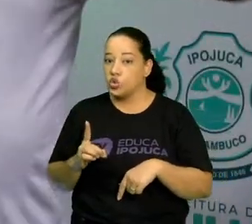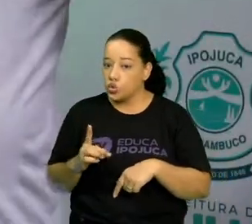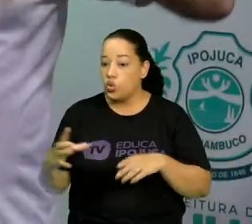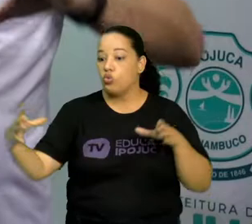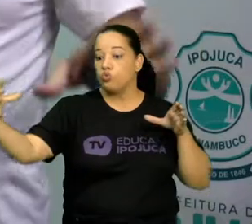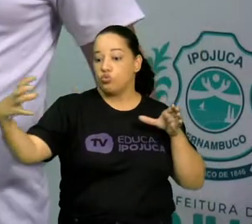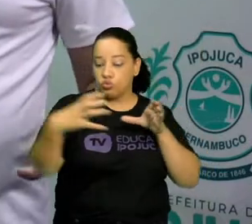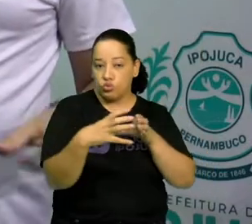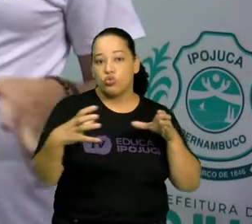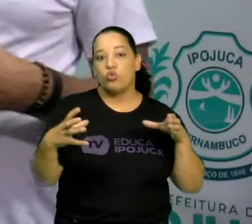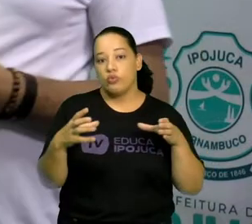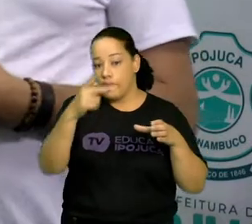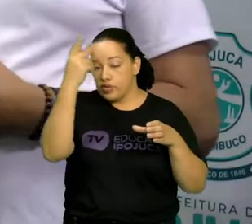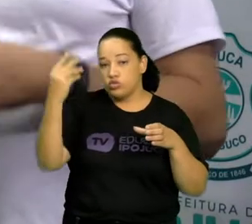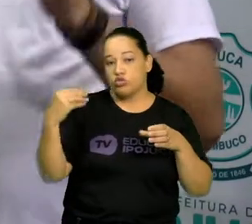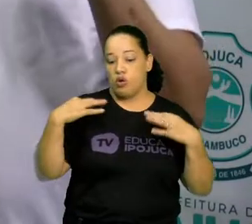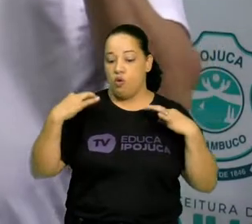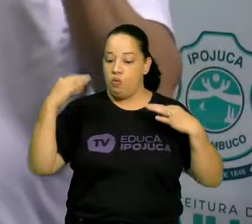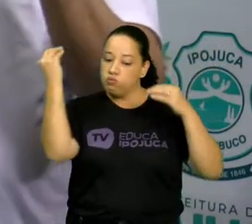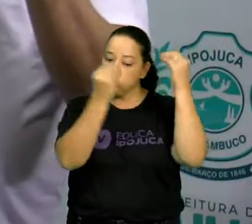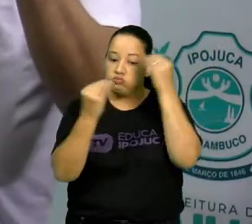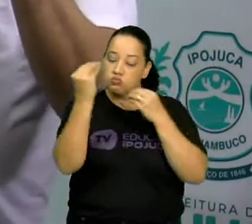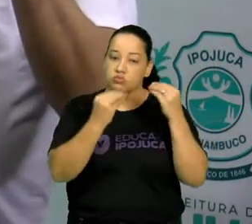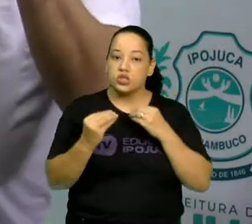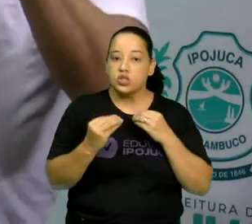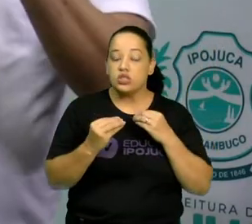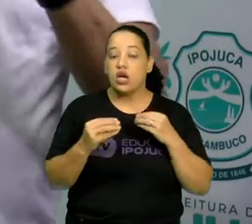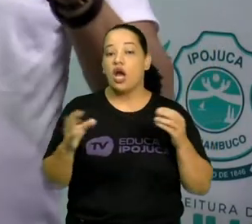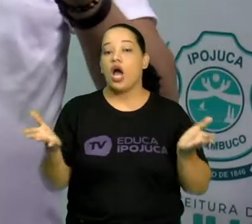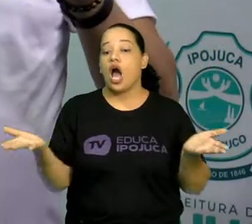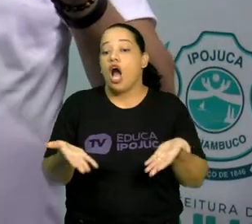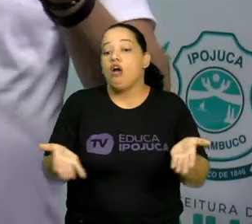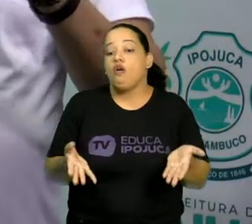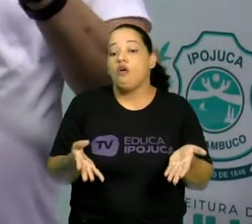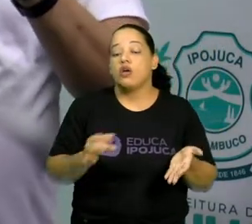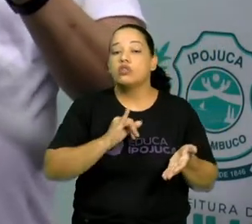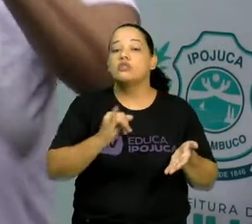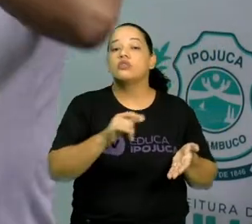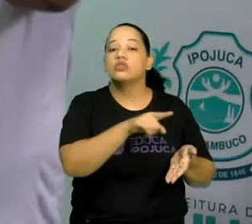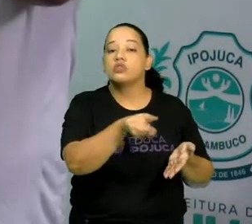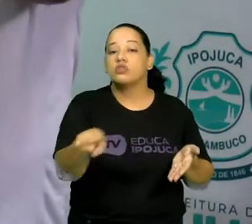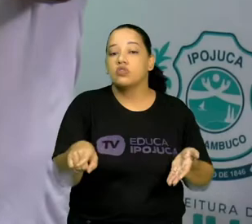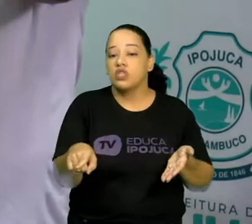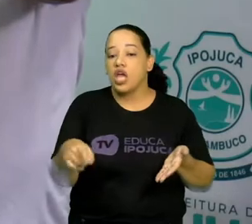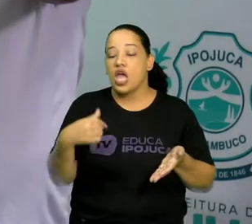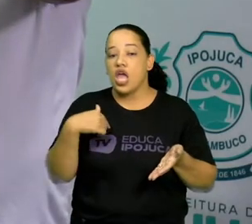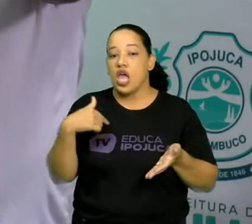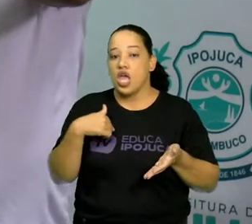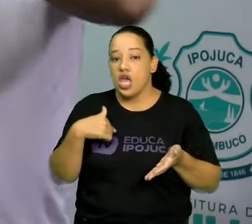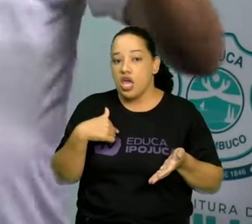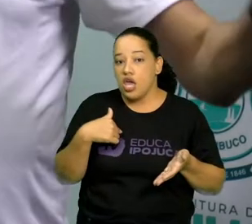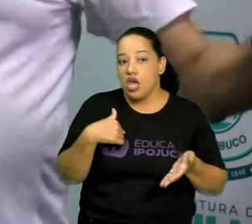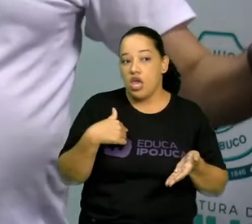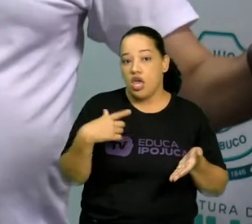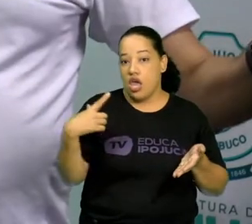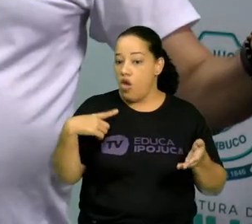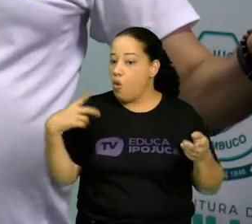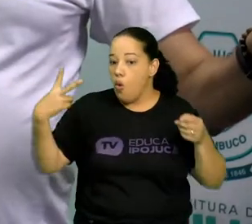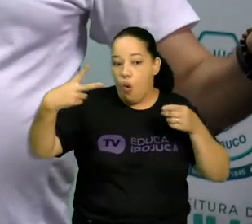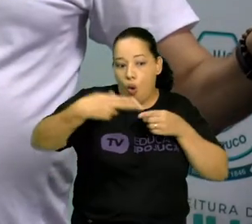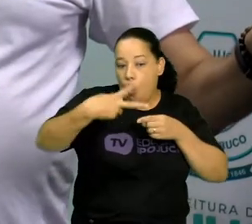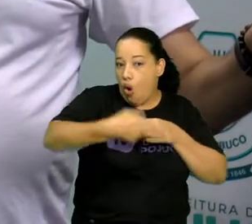grupo assim, todo mundo vestido, maquiado, e faz: a partir de agora, eu não vou cortar por motivo